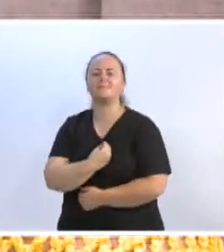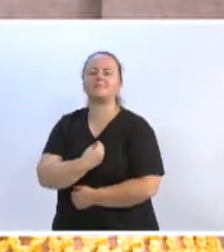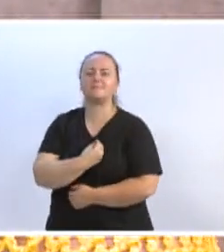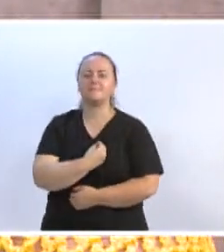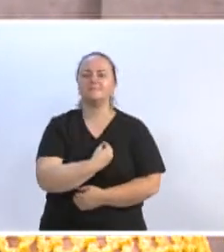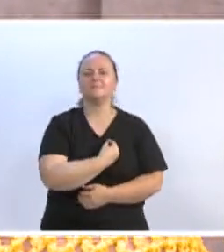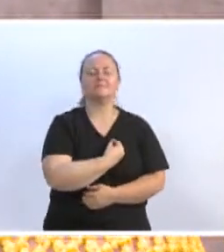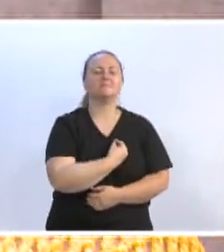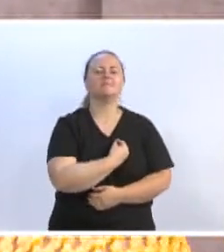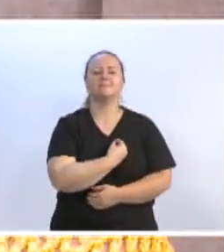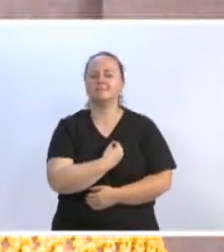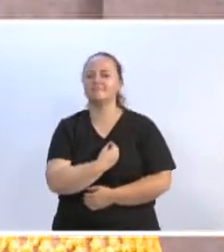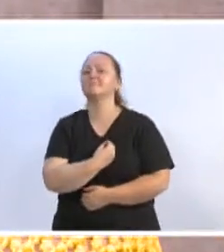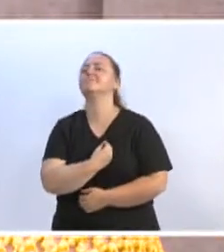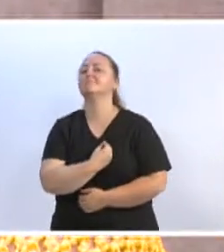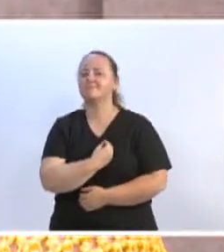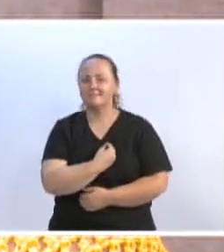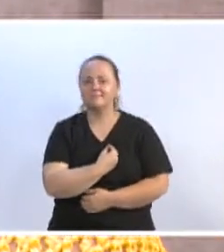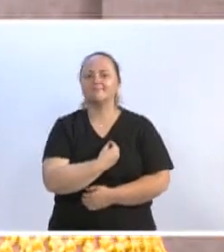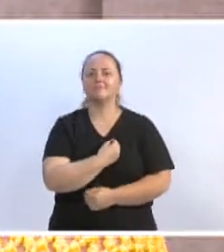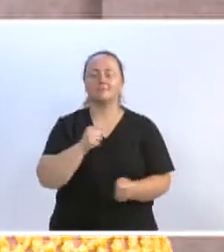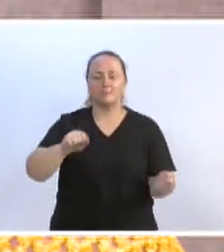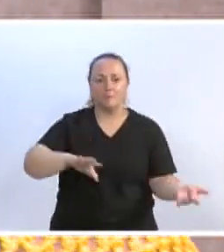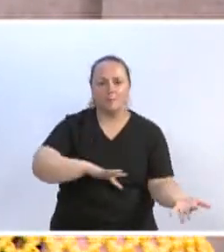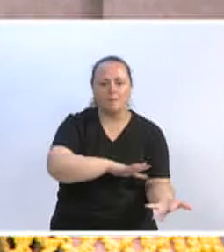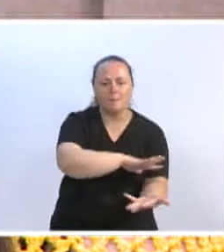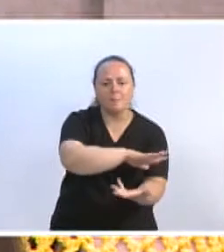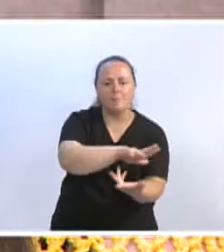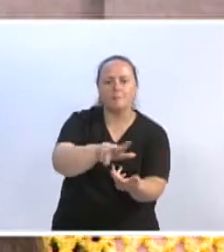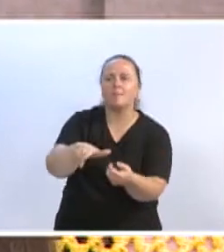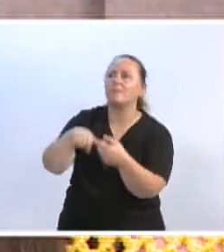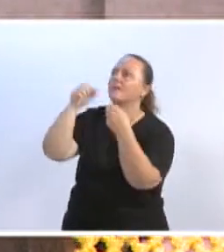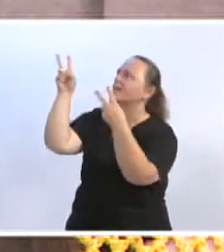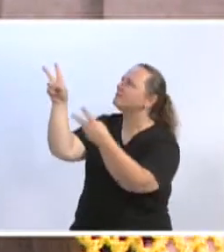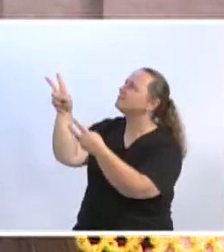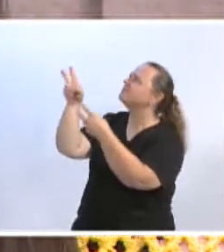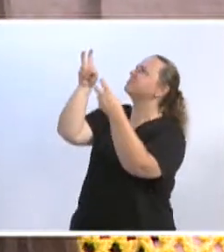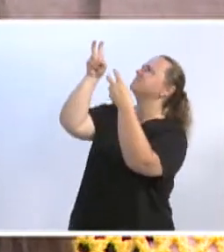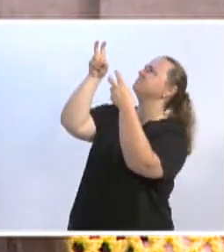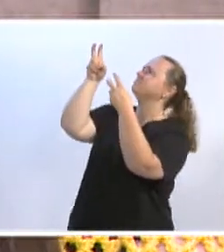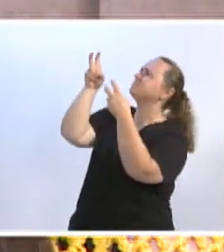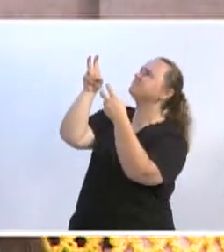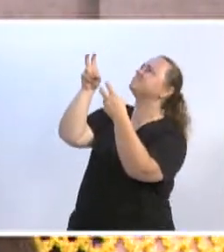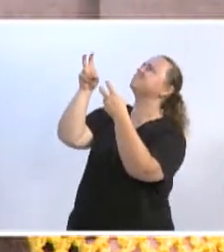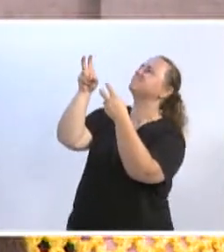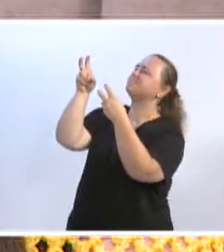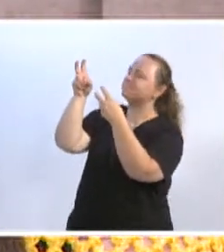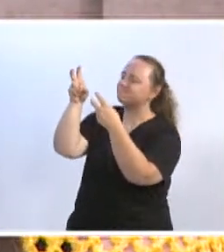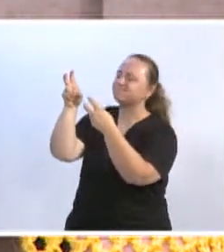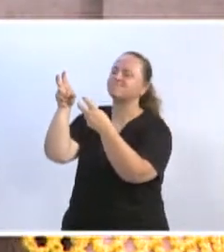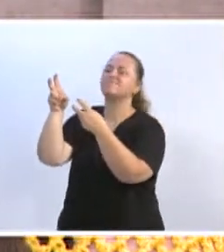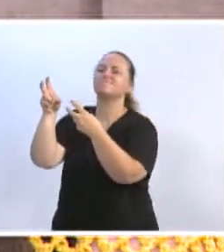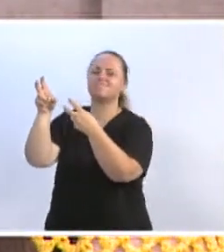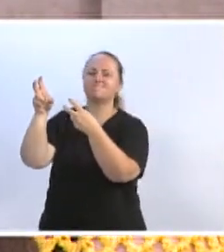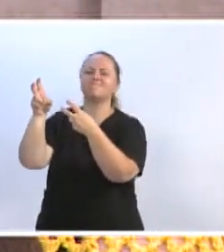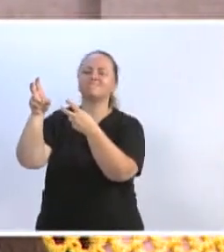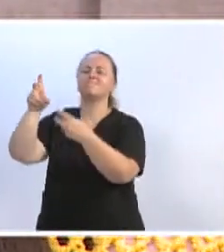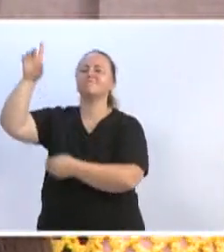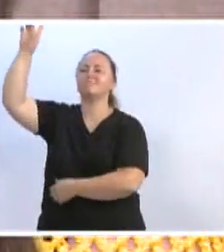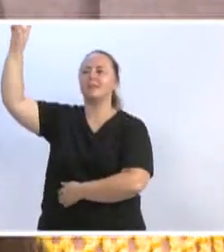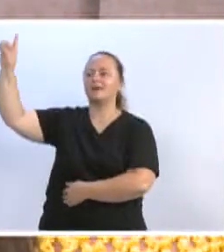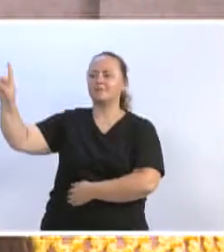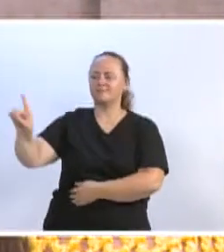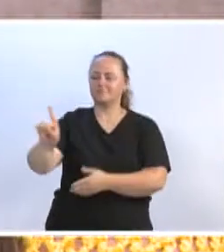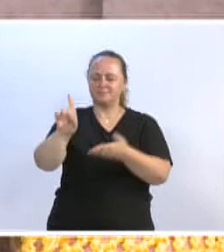completar, até que o mundo possa